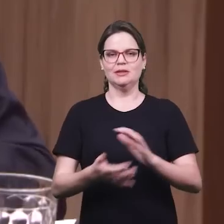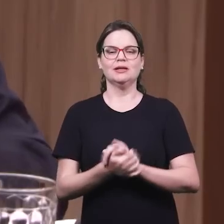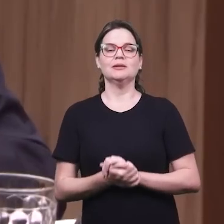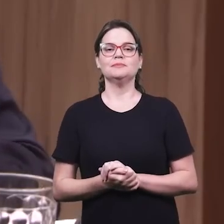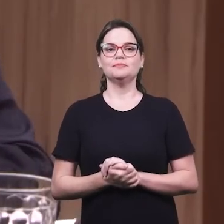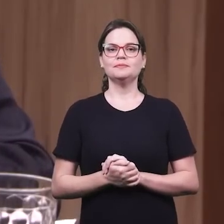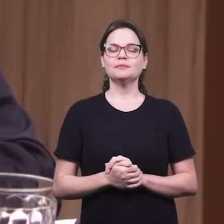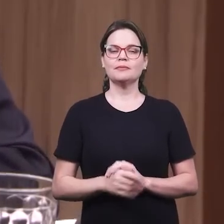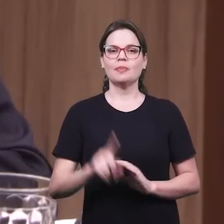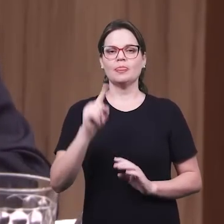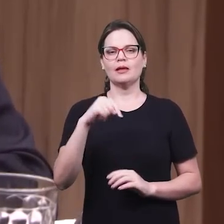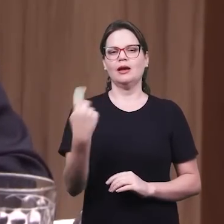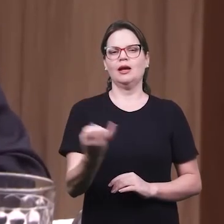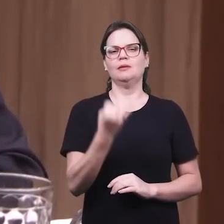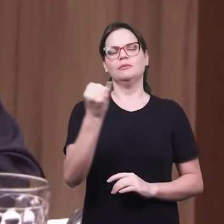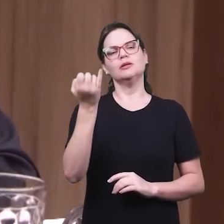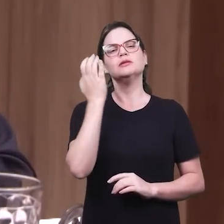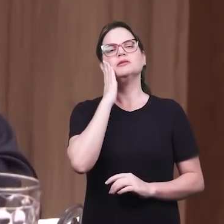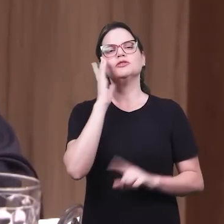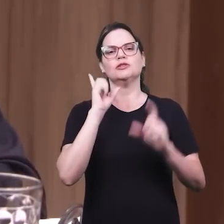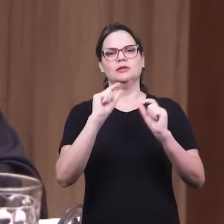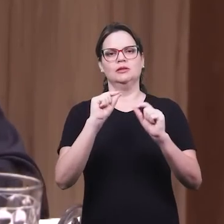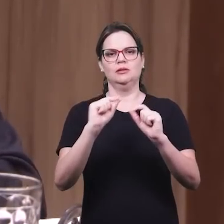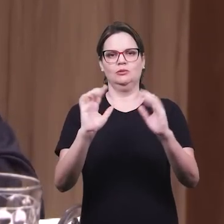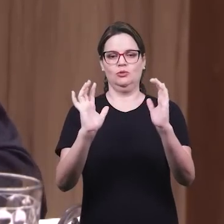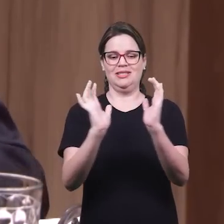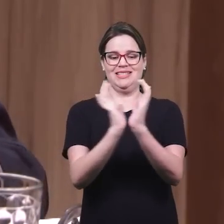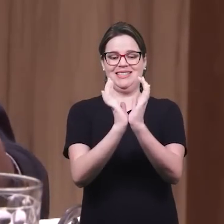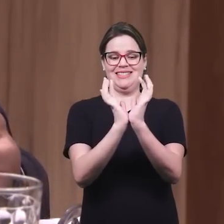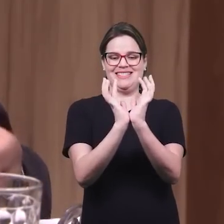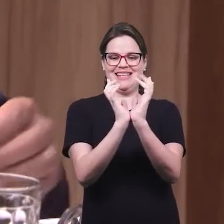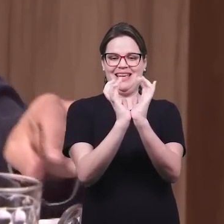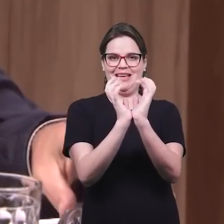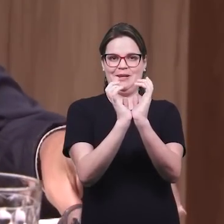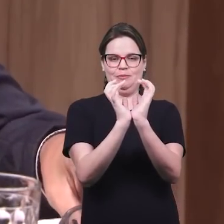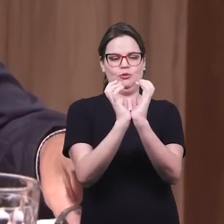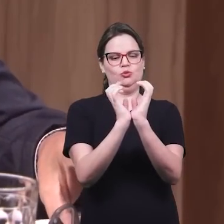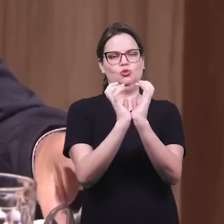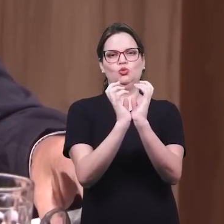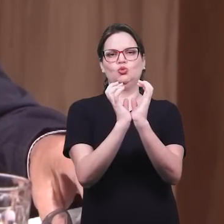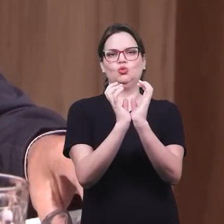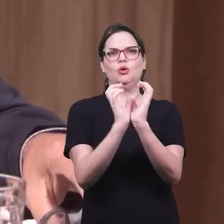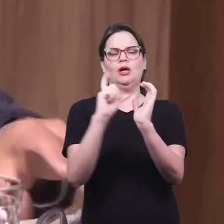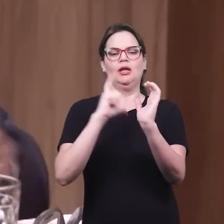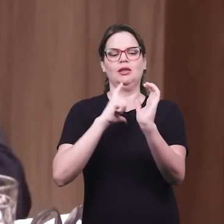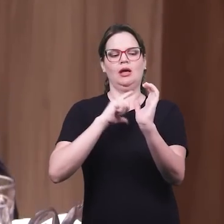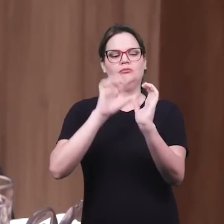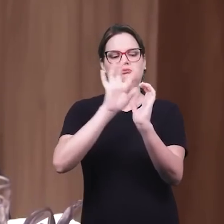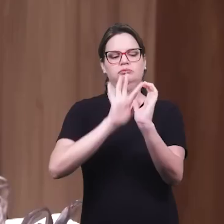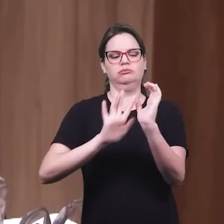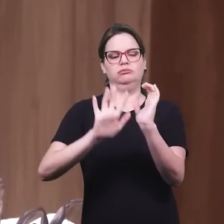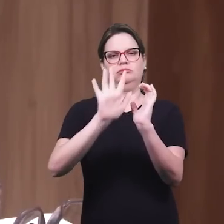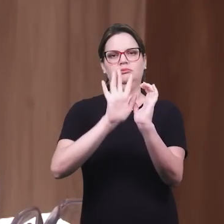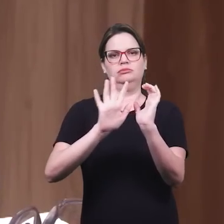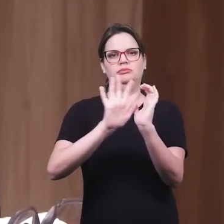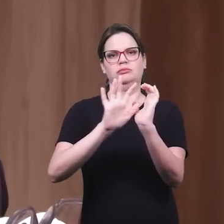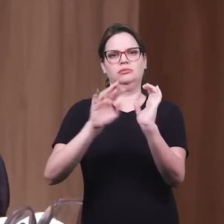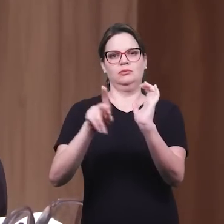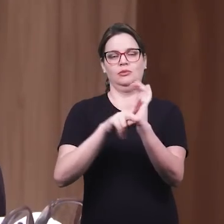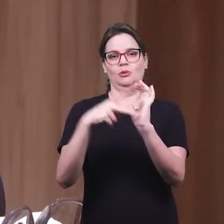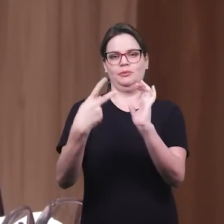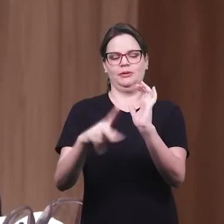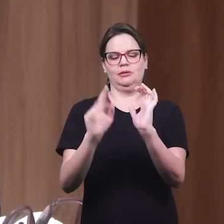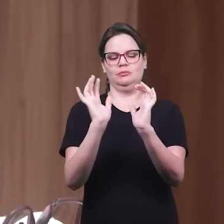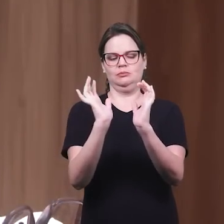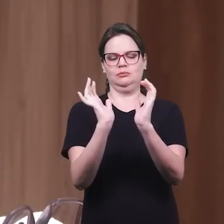É importante a gente entender que no cérebro humano, a gente tem uma região específica do cérebro humano